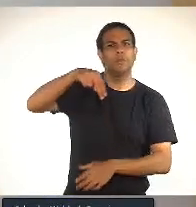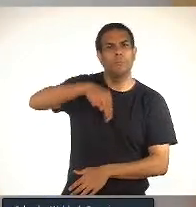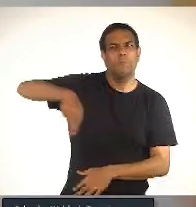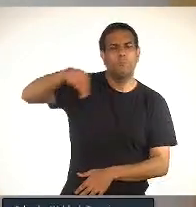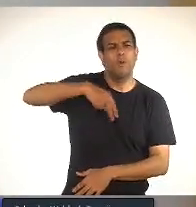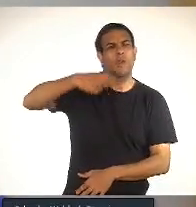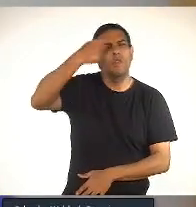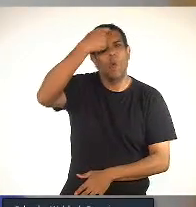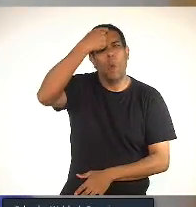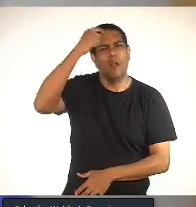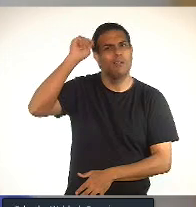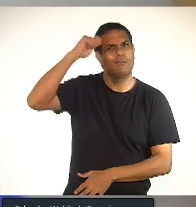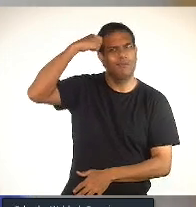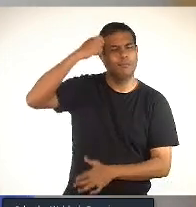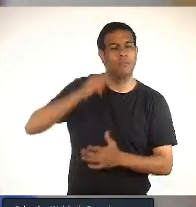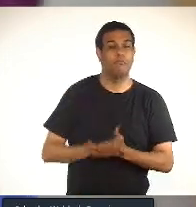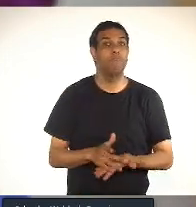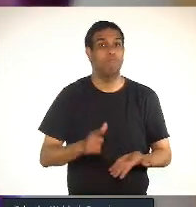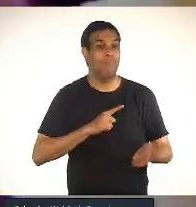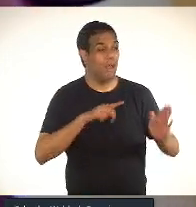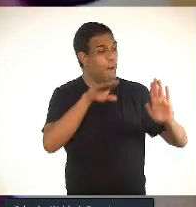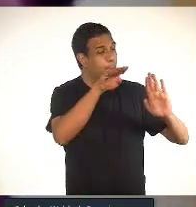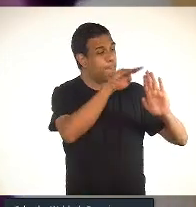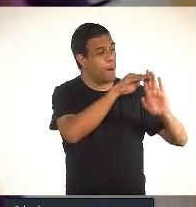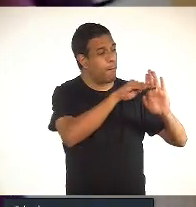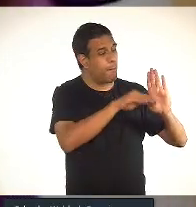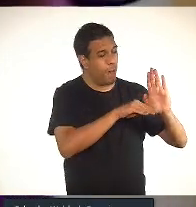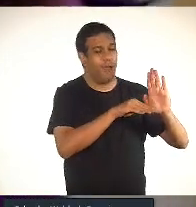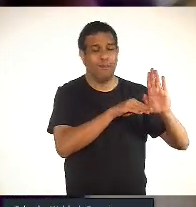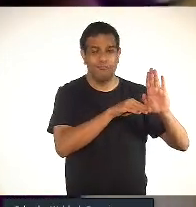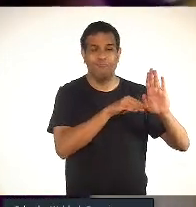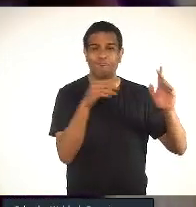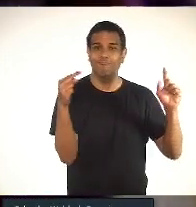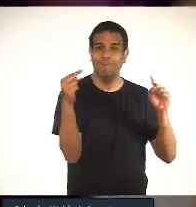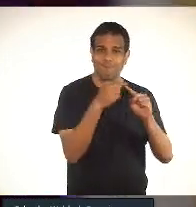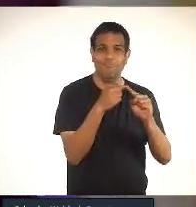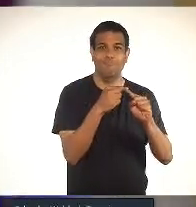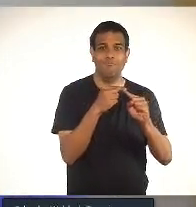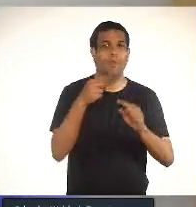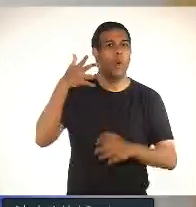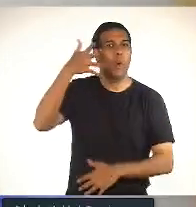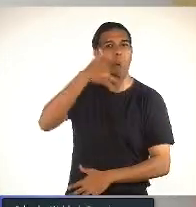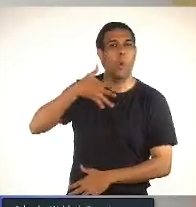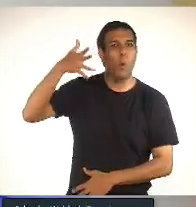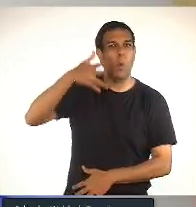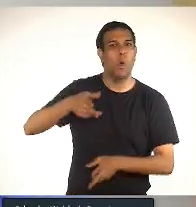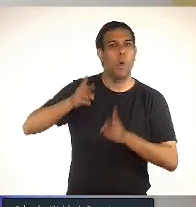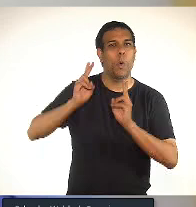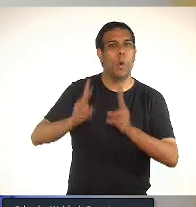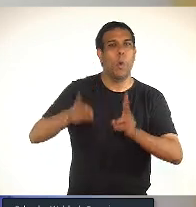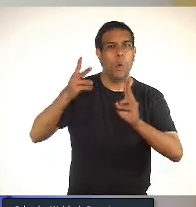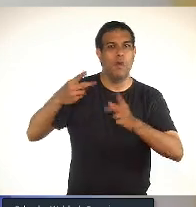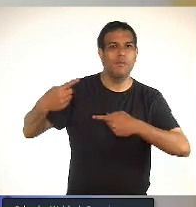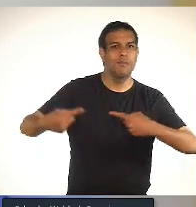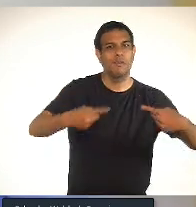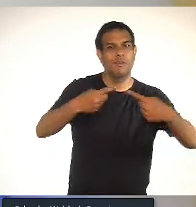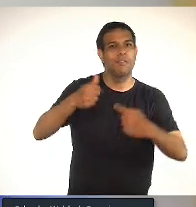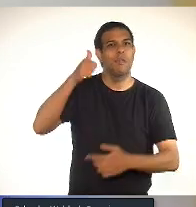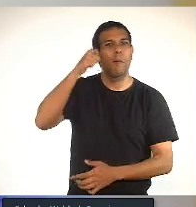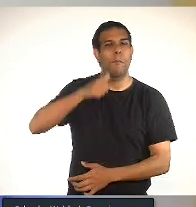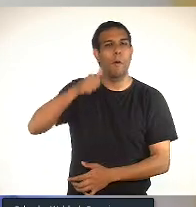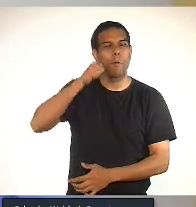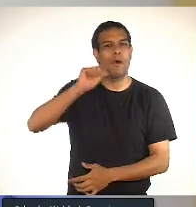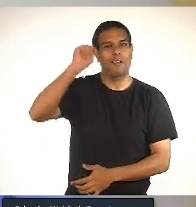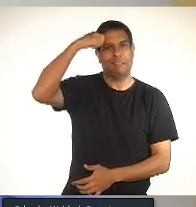Negra. Ressaltar também a programação do Fórum Permanente de Diálogo com as Mulheres Negras da